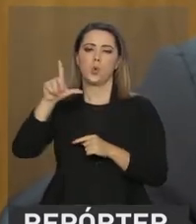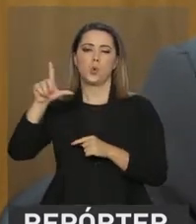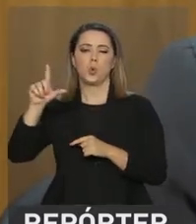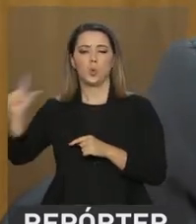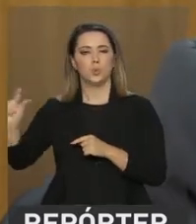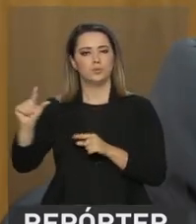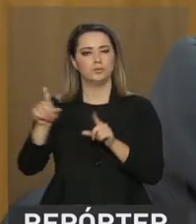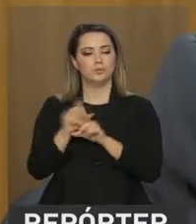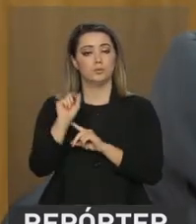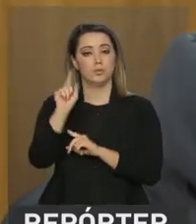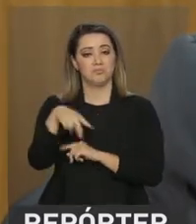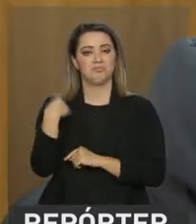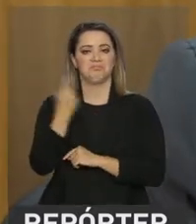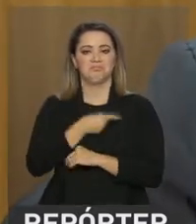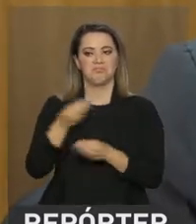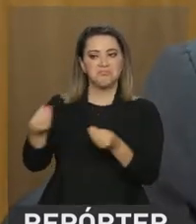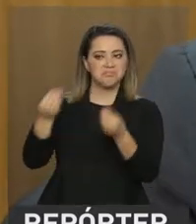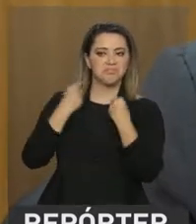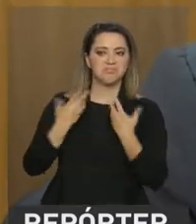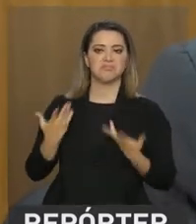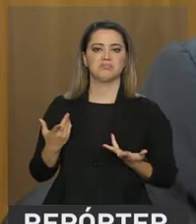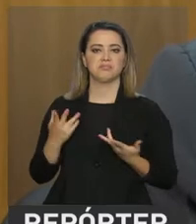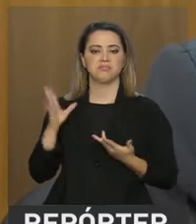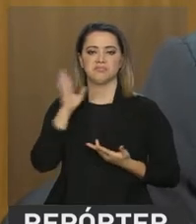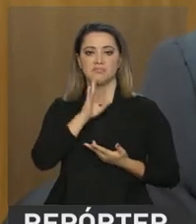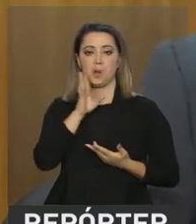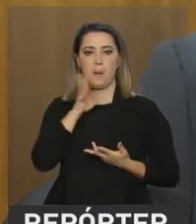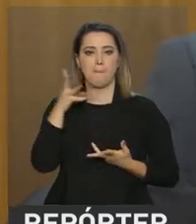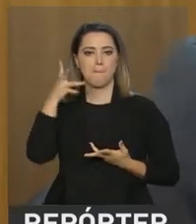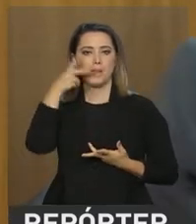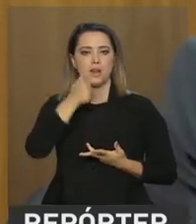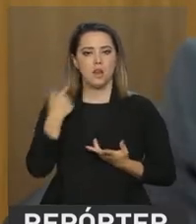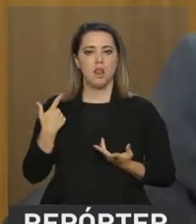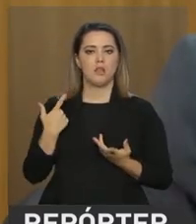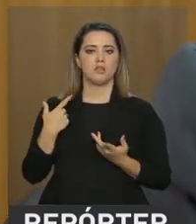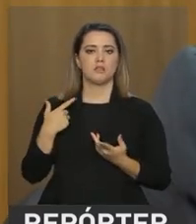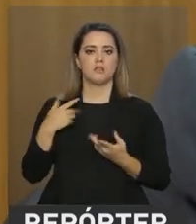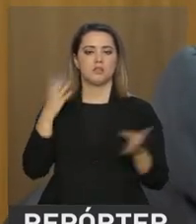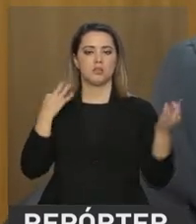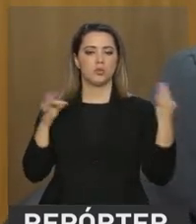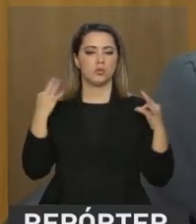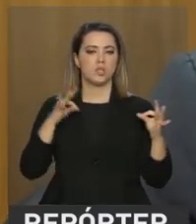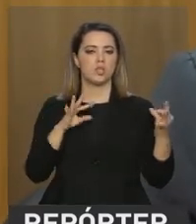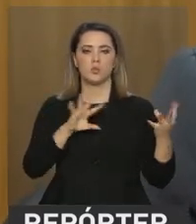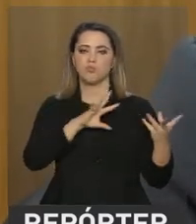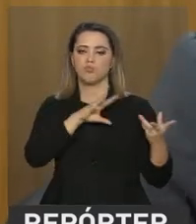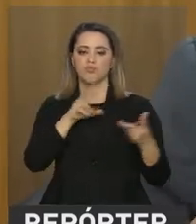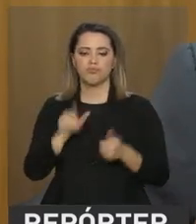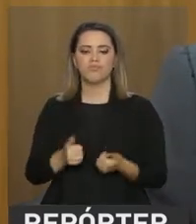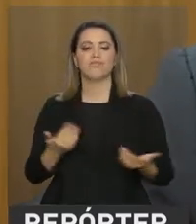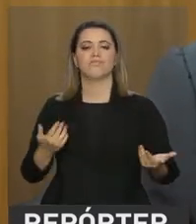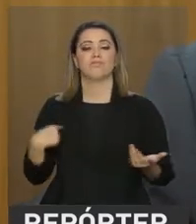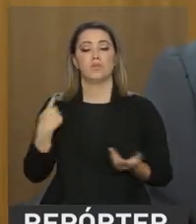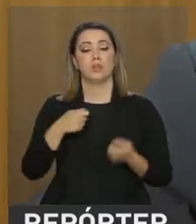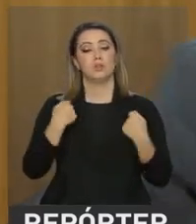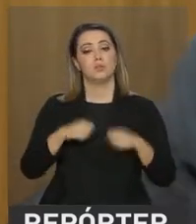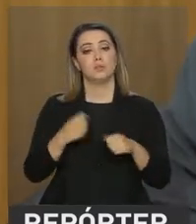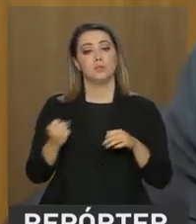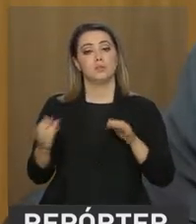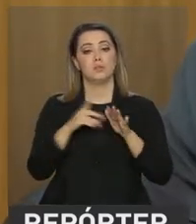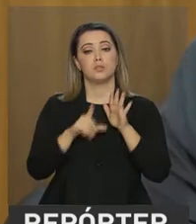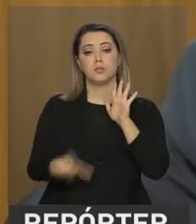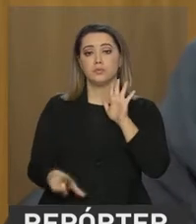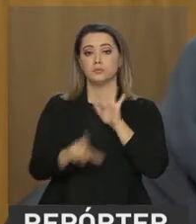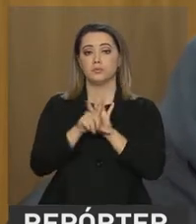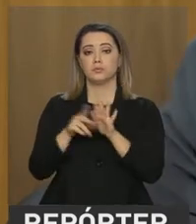também então nós temos o maior potencial de belezas naturais para turismo que todos os países do mundo que nós precisamos das reformas que estão sendo